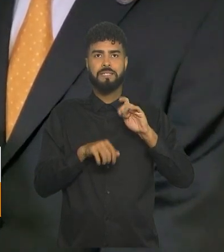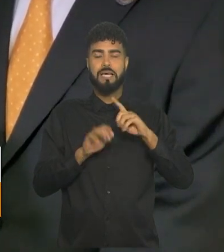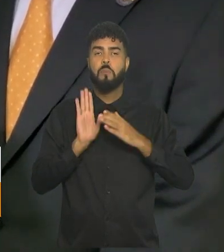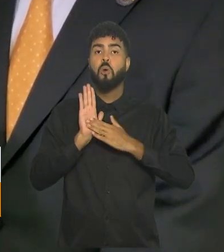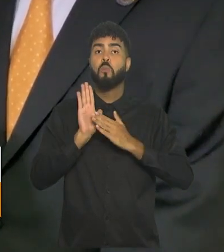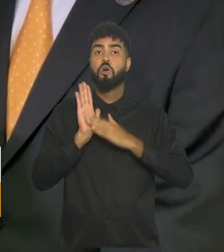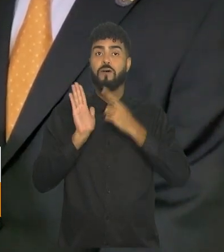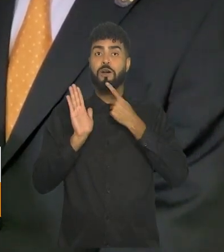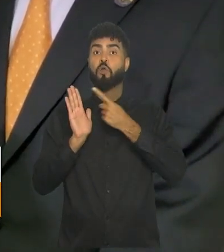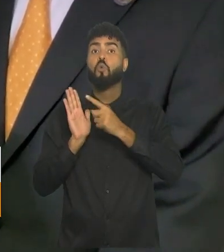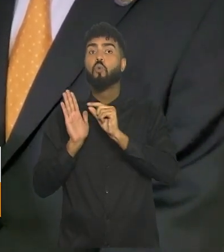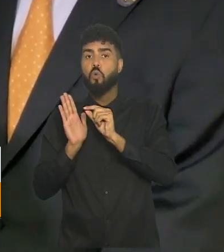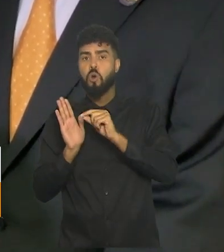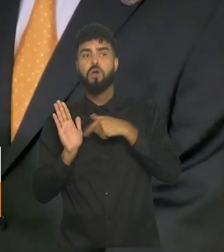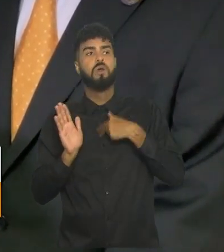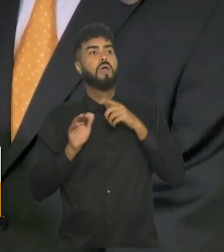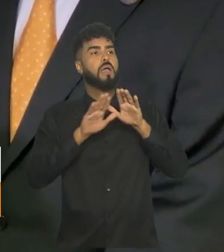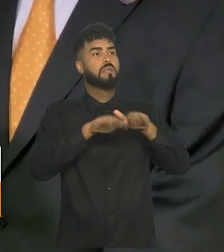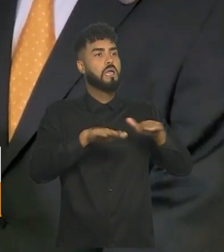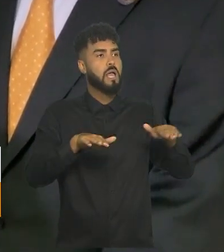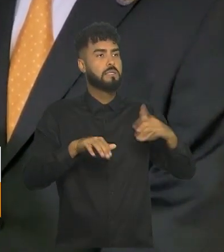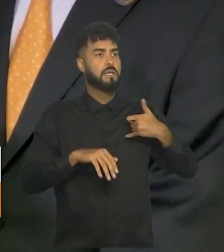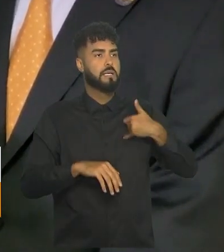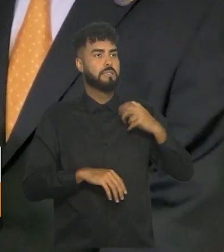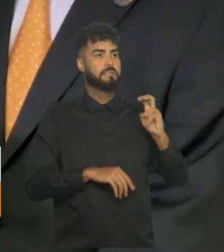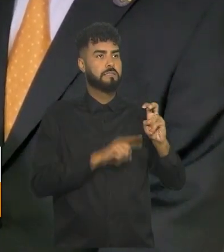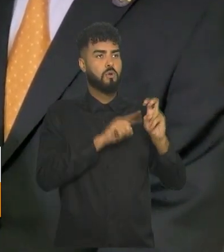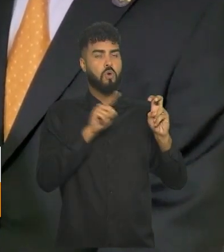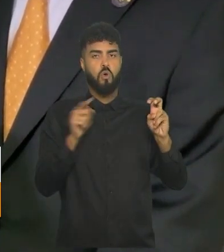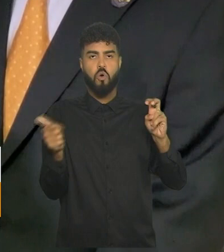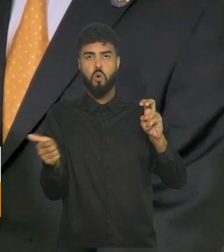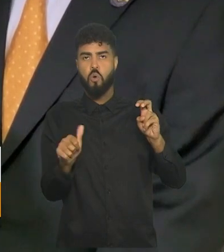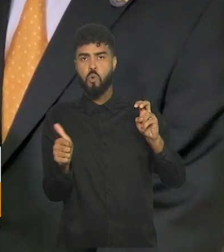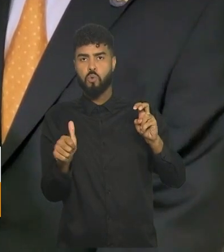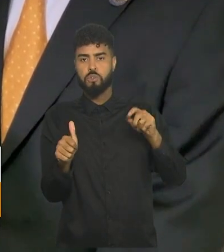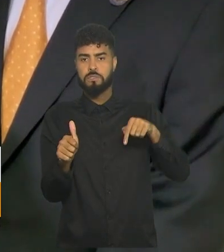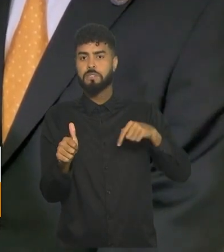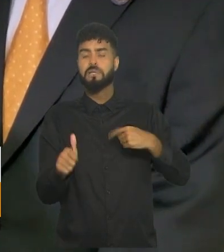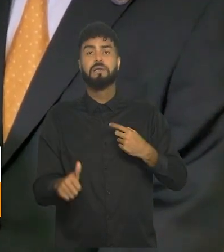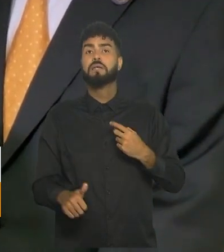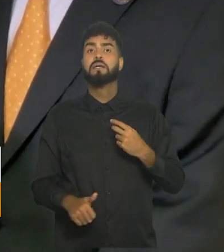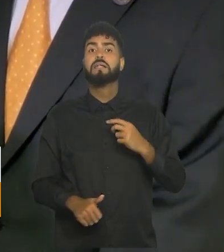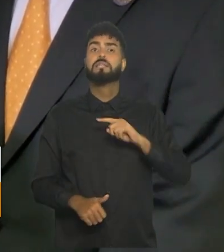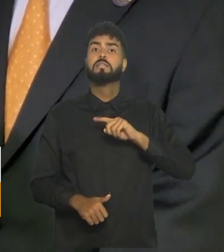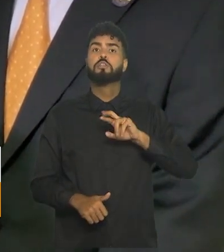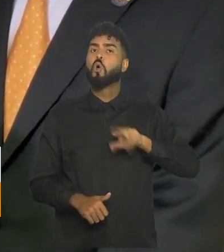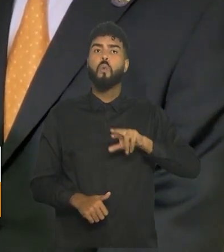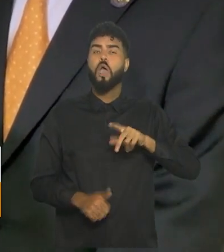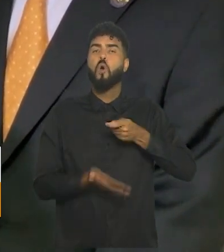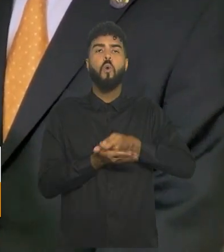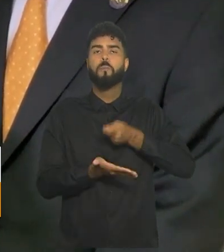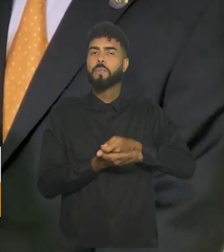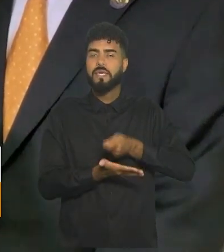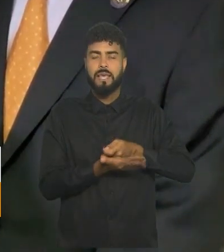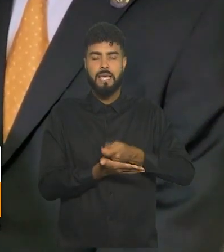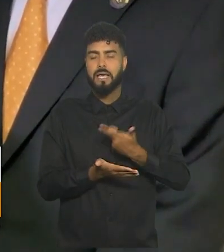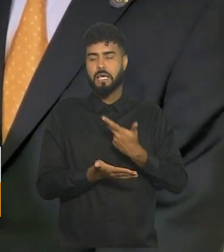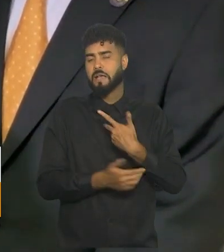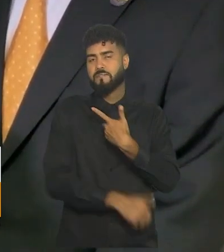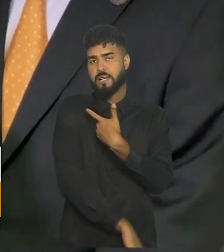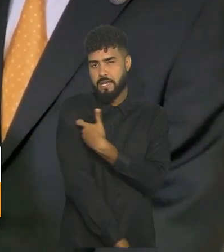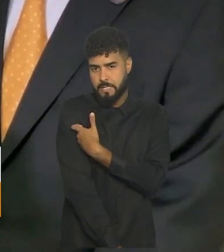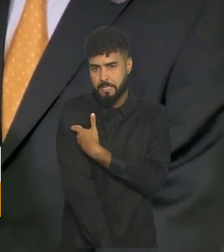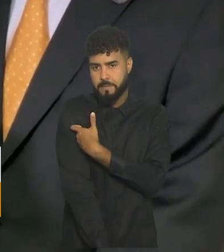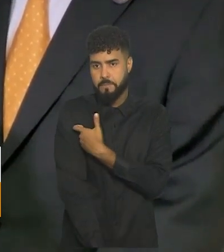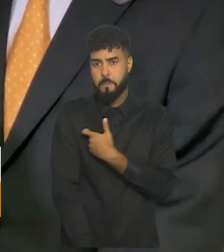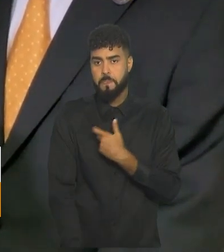atenção dele foi de que crianças entre 5 e 11 anos não são obrigadas a se vacinar. E não